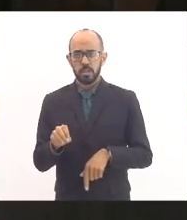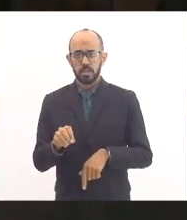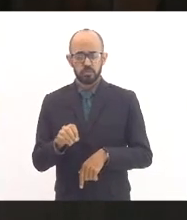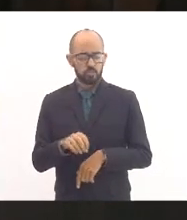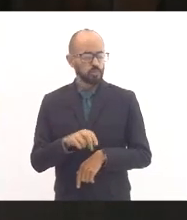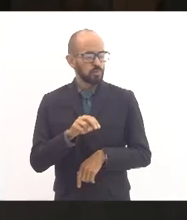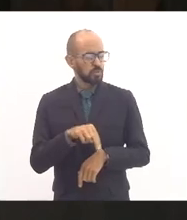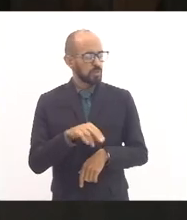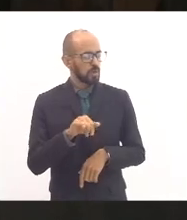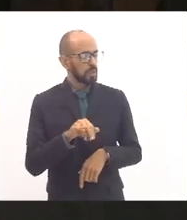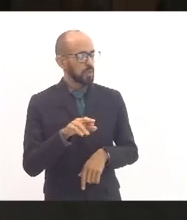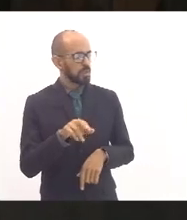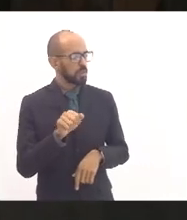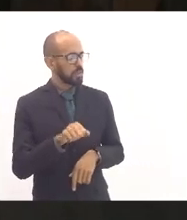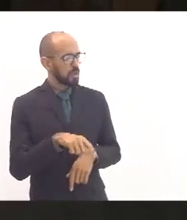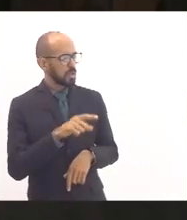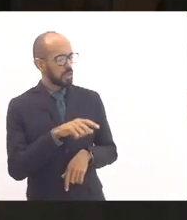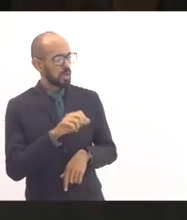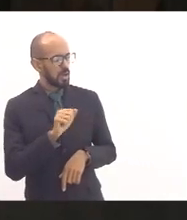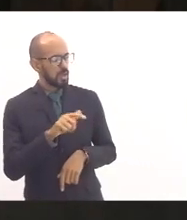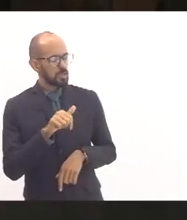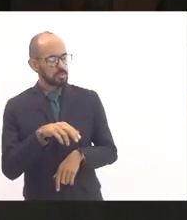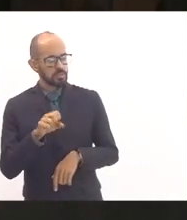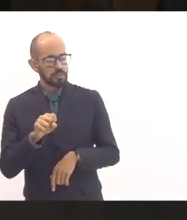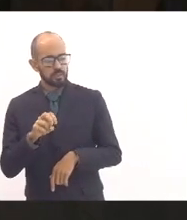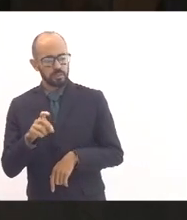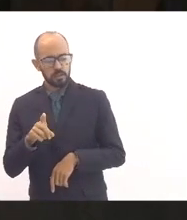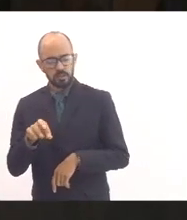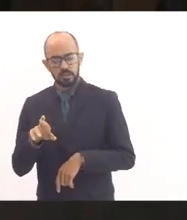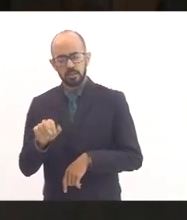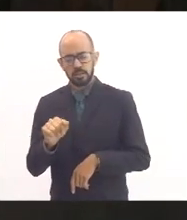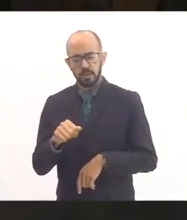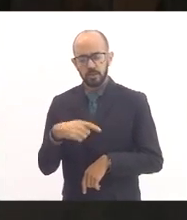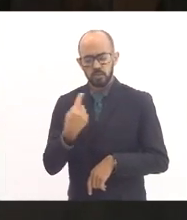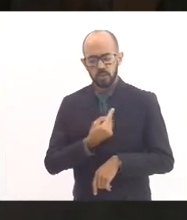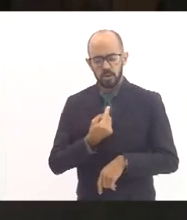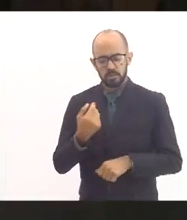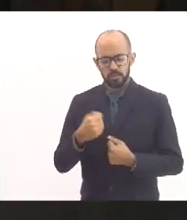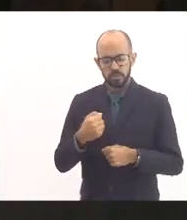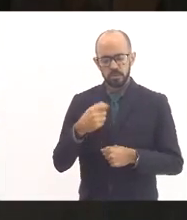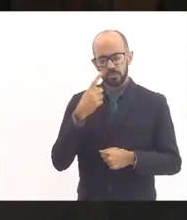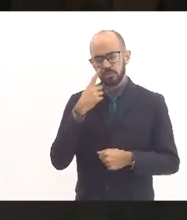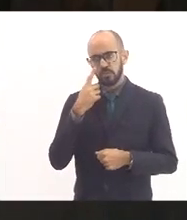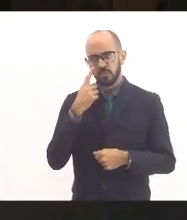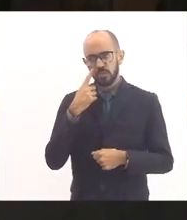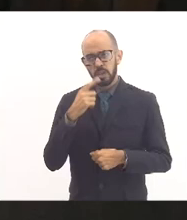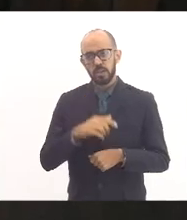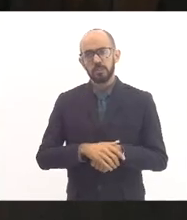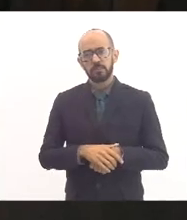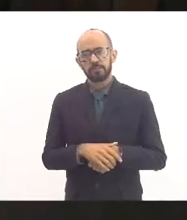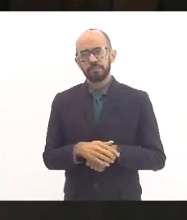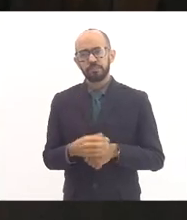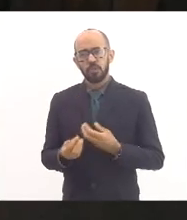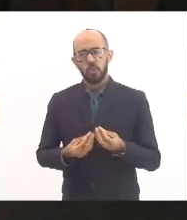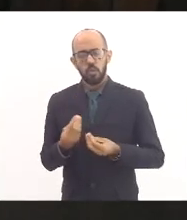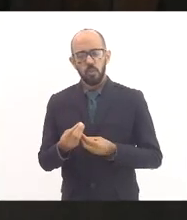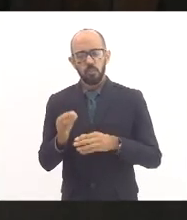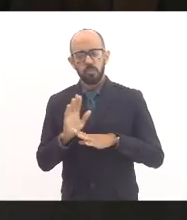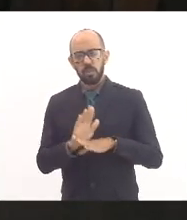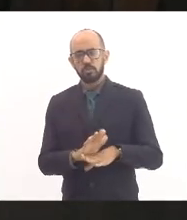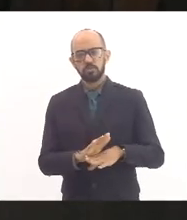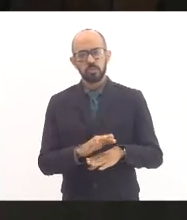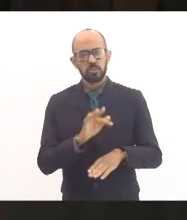Alessandra e os demais aqui Nilton nós precisamos ver e como beneficiar